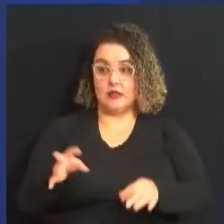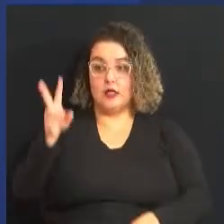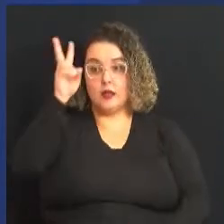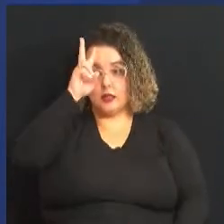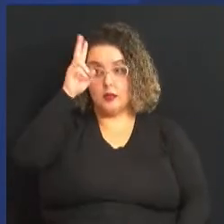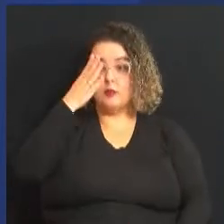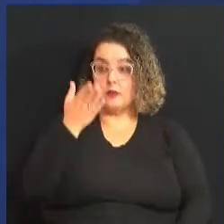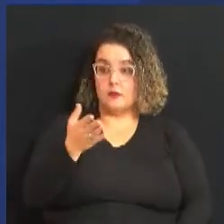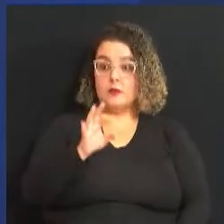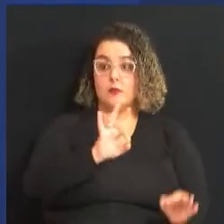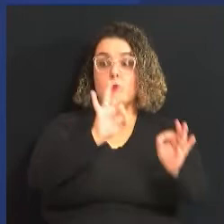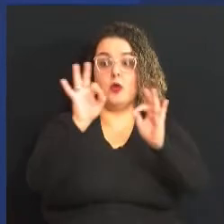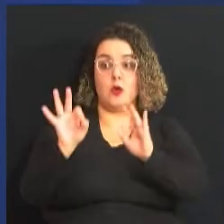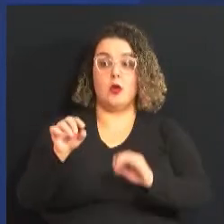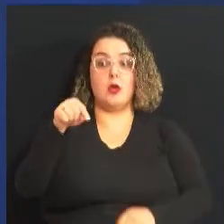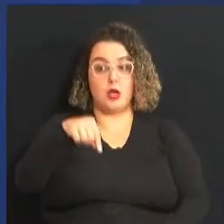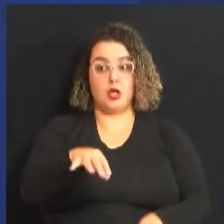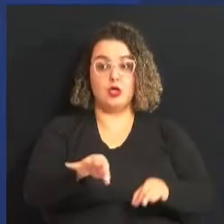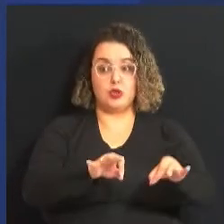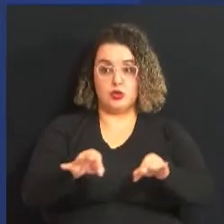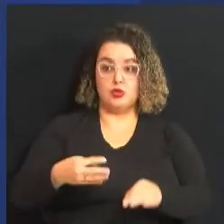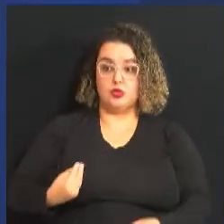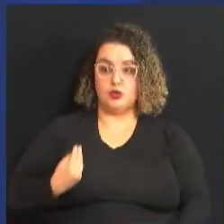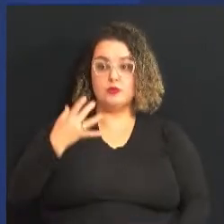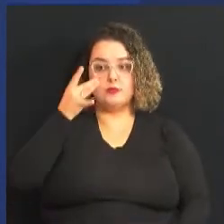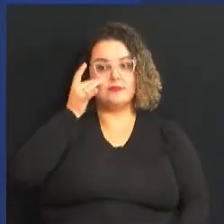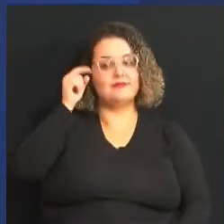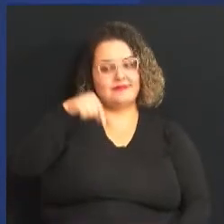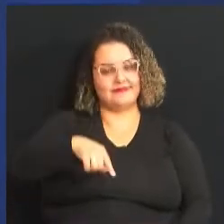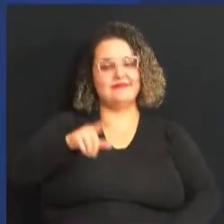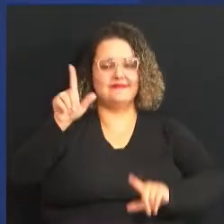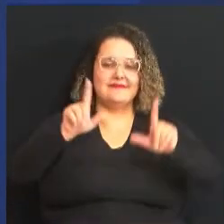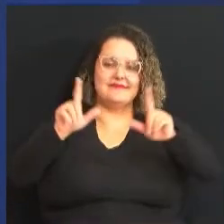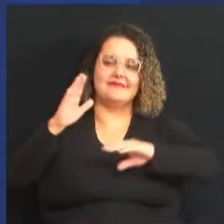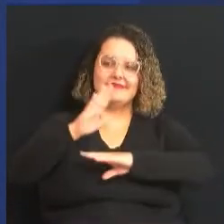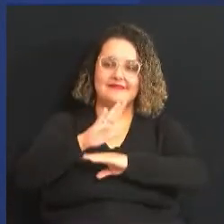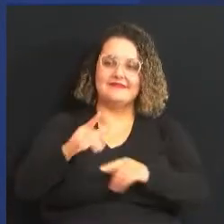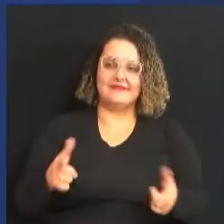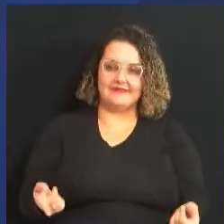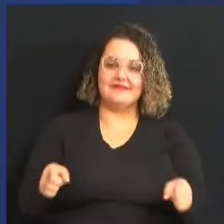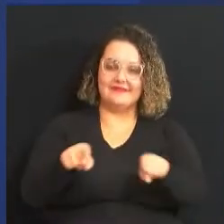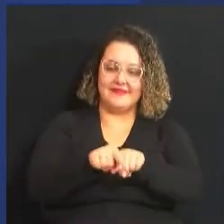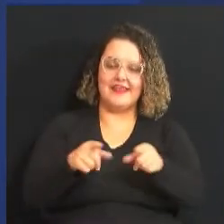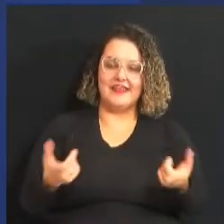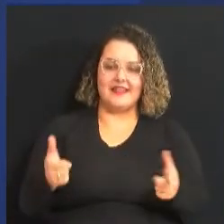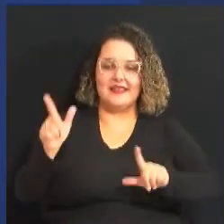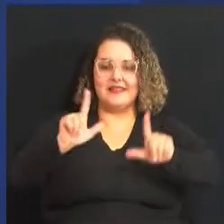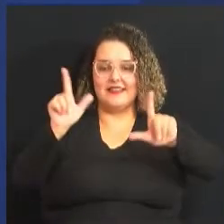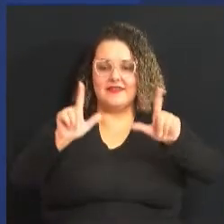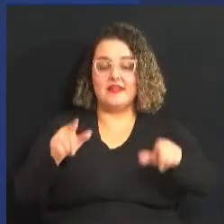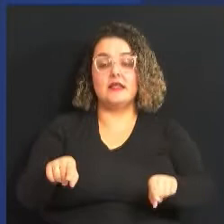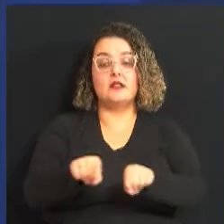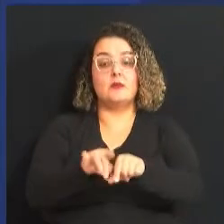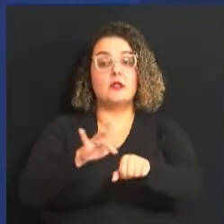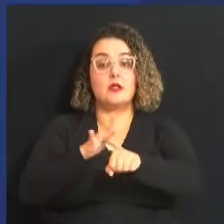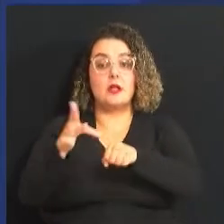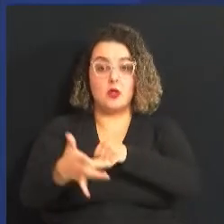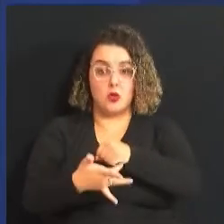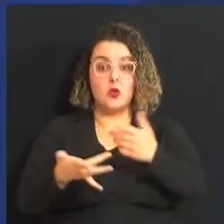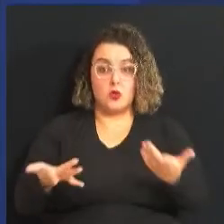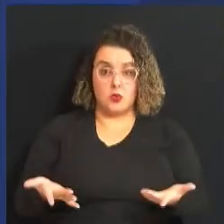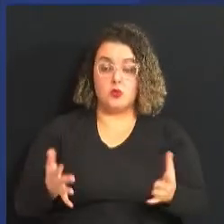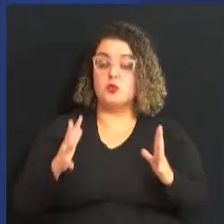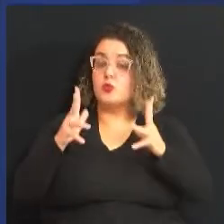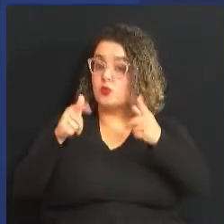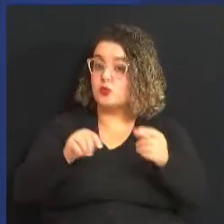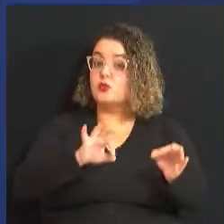pode acompanhar este programa ao vivo, claro, aqui pela tela da TV e também por meio das nossas redes sociais. A gente está transmitindo tudo